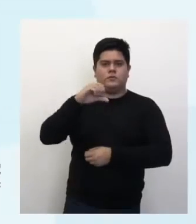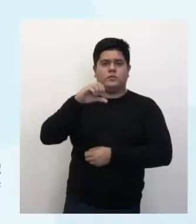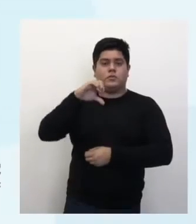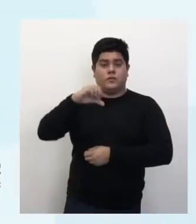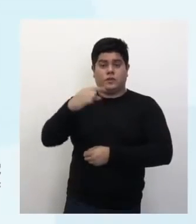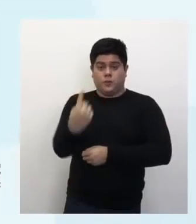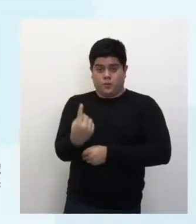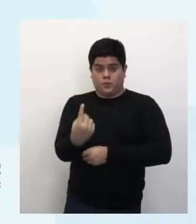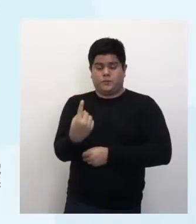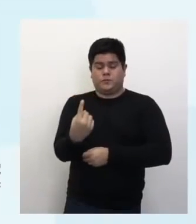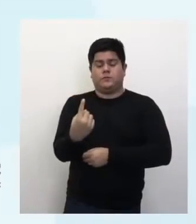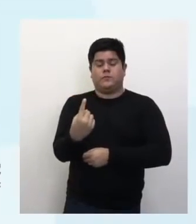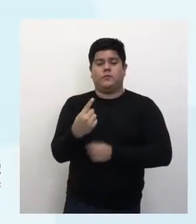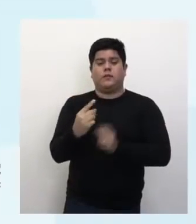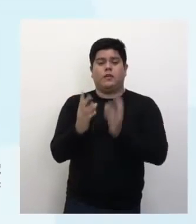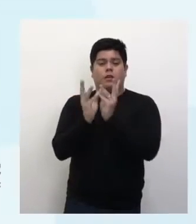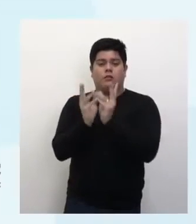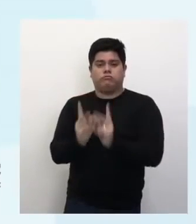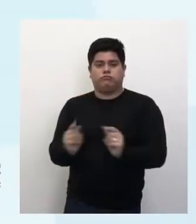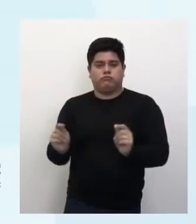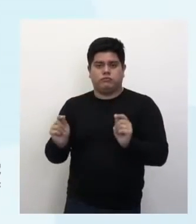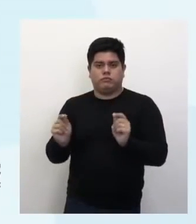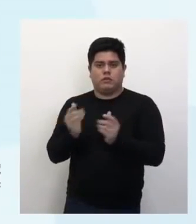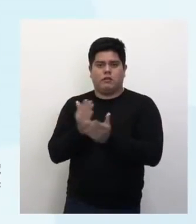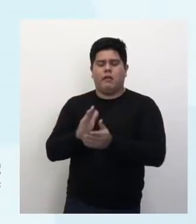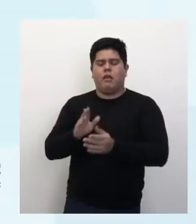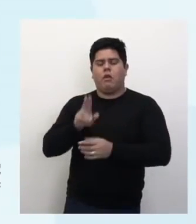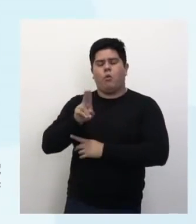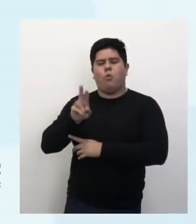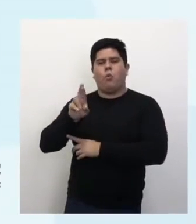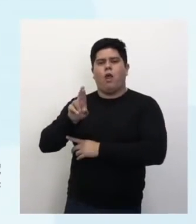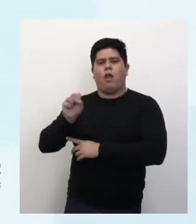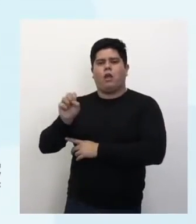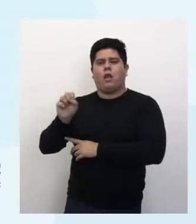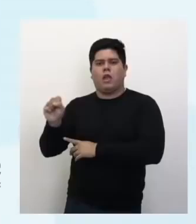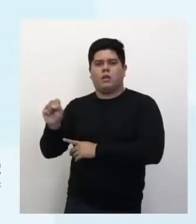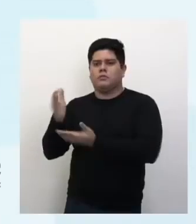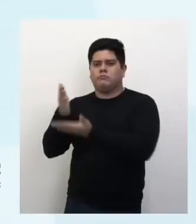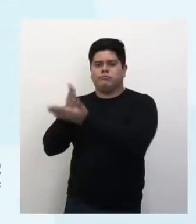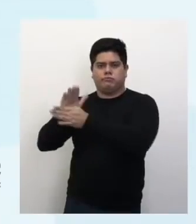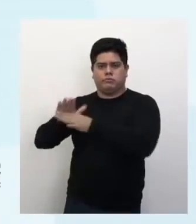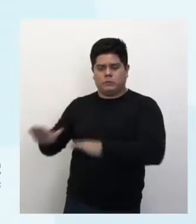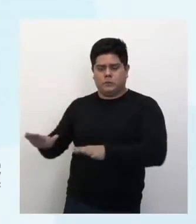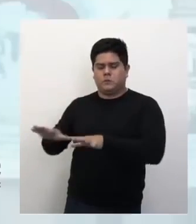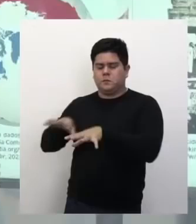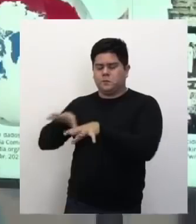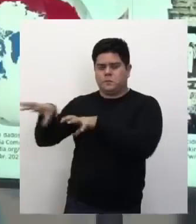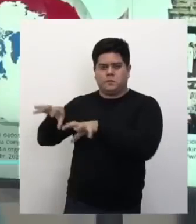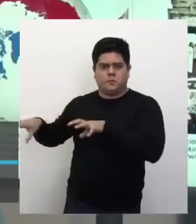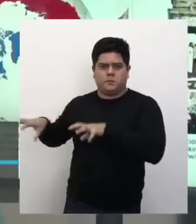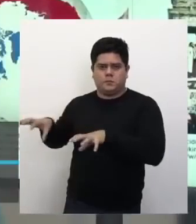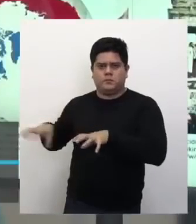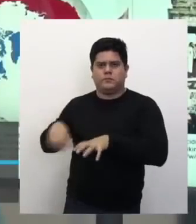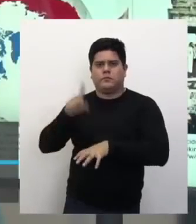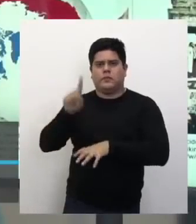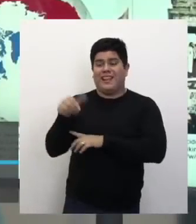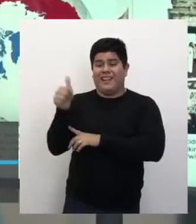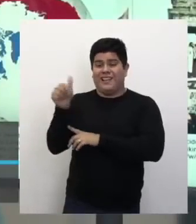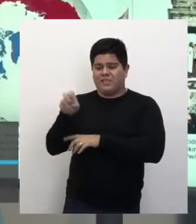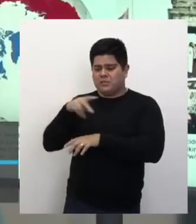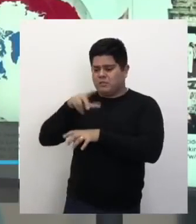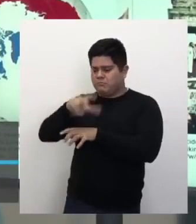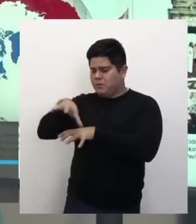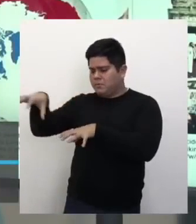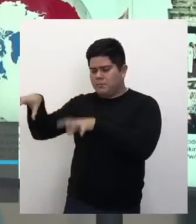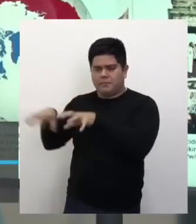1991, há a dissolução da União das Repúblicas Socialistas Soviéticas, que eram 15 repúblicas,